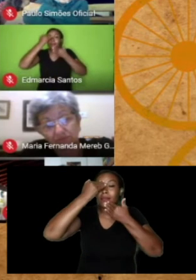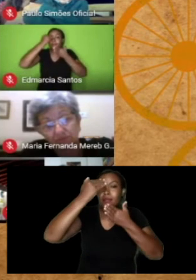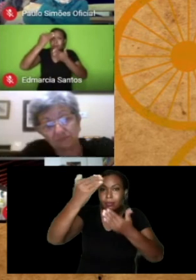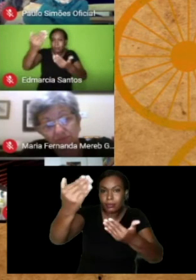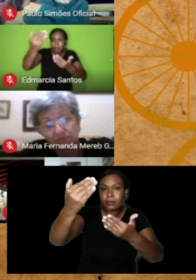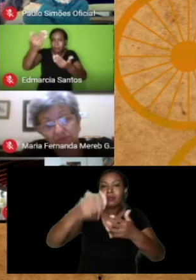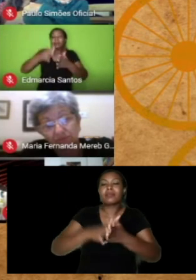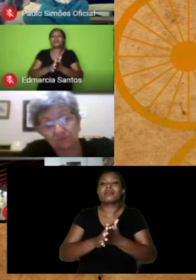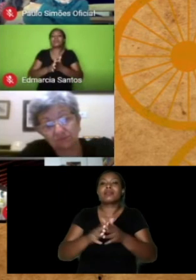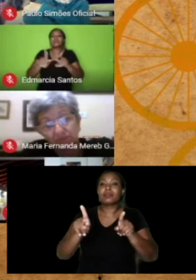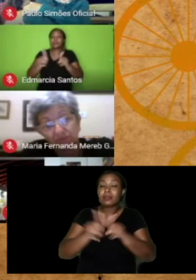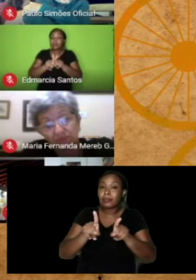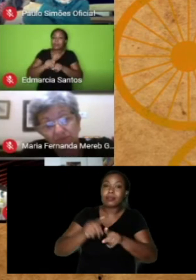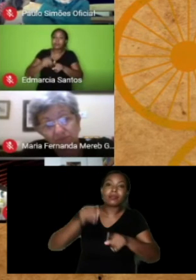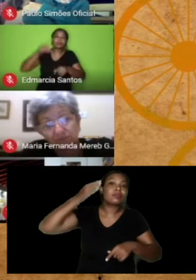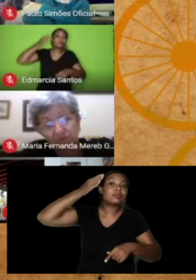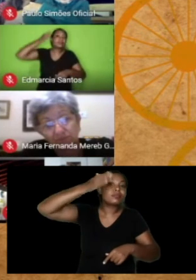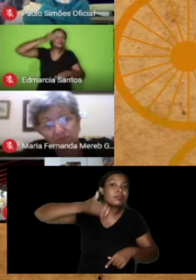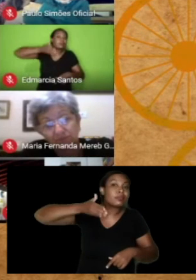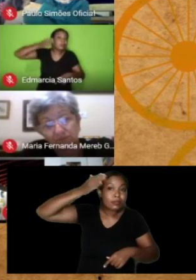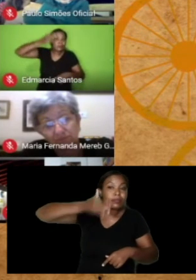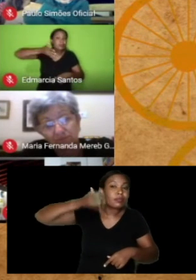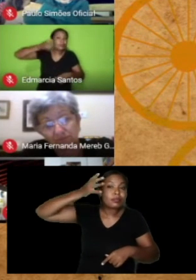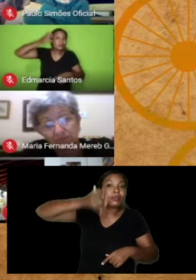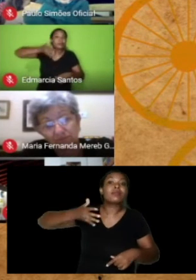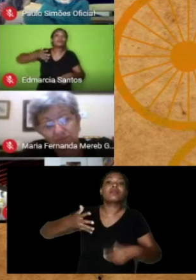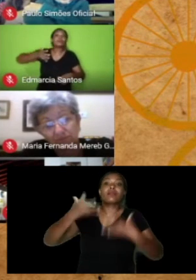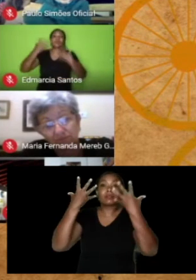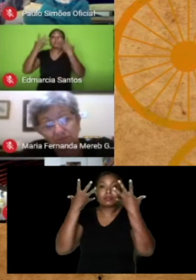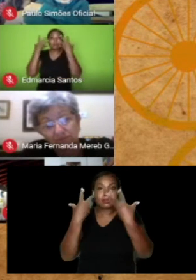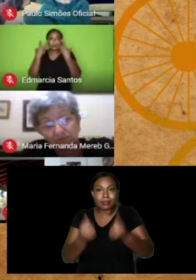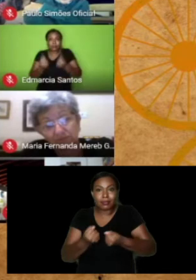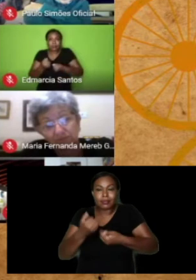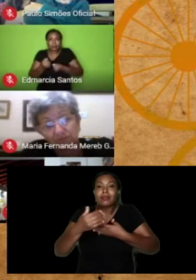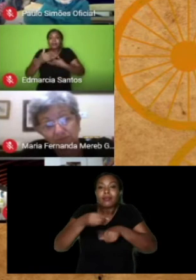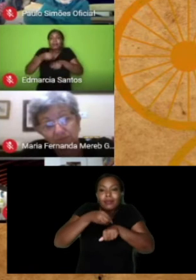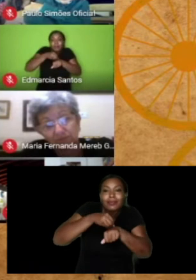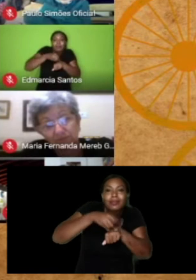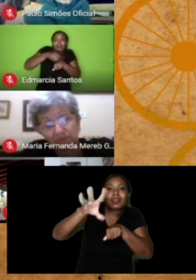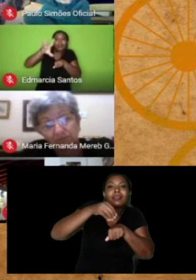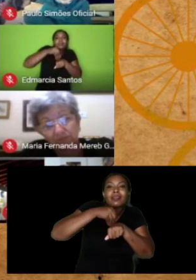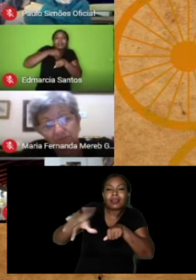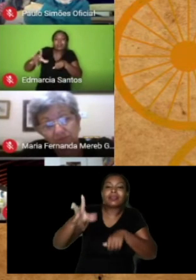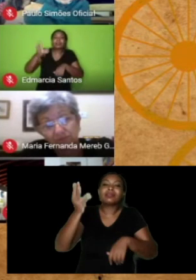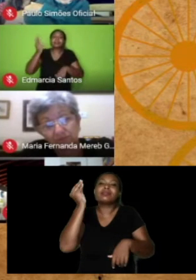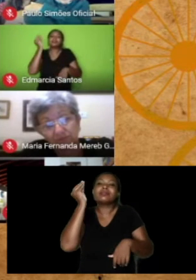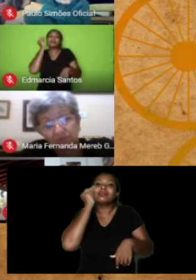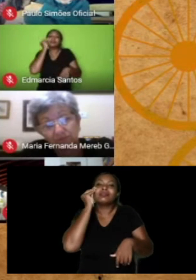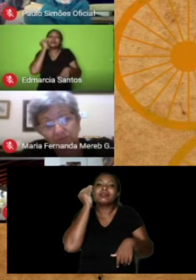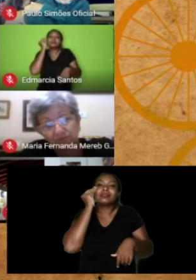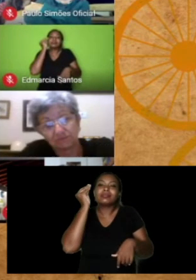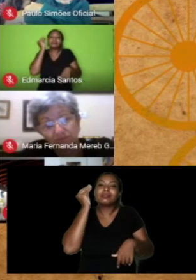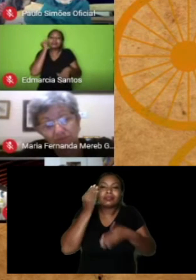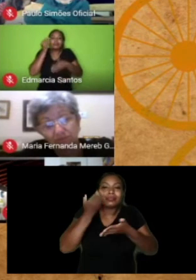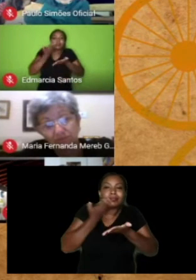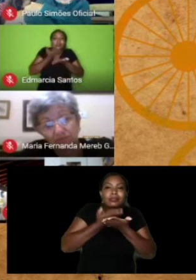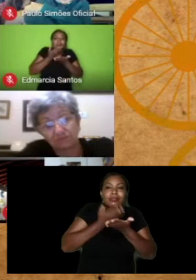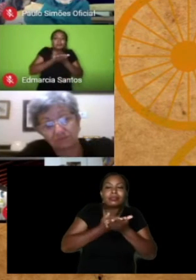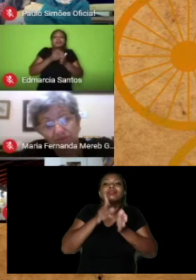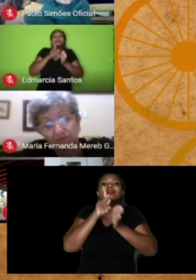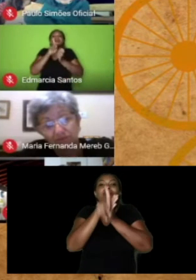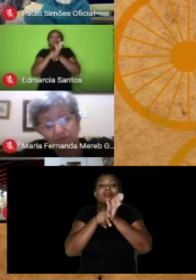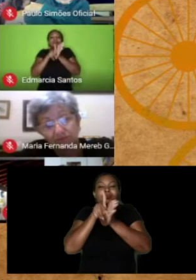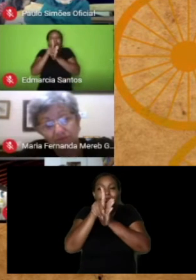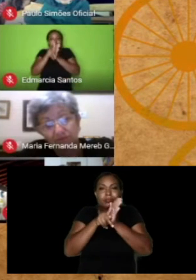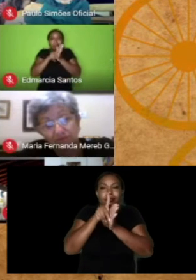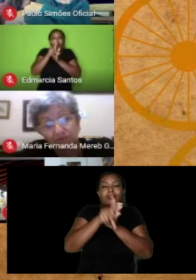Agradecemos os palestrantes que aceitaram compartilhar suas falas, vivências e estudos sobre o trem em Mato Grosso do